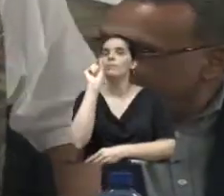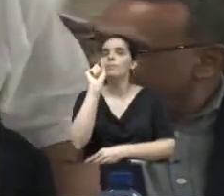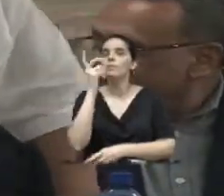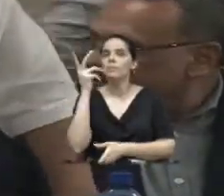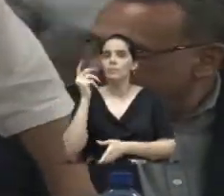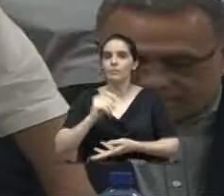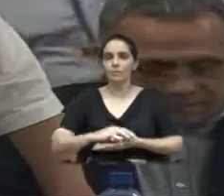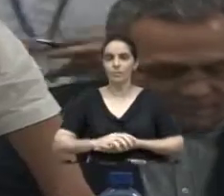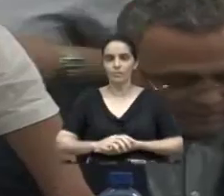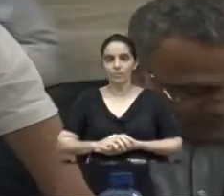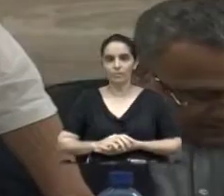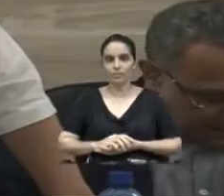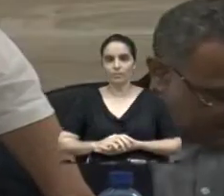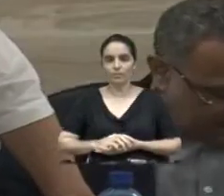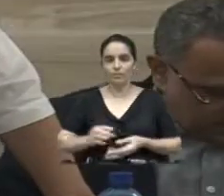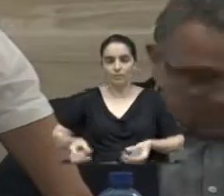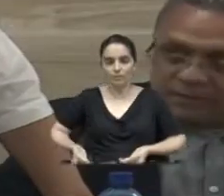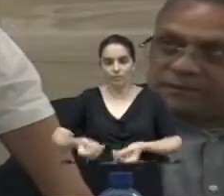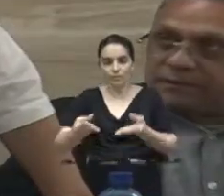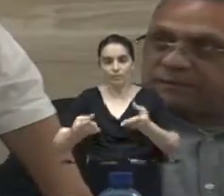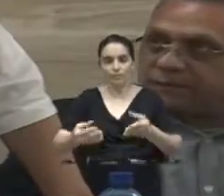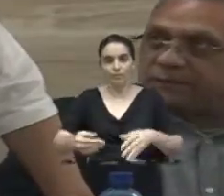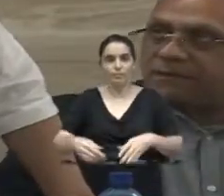descarte de móveis